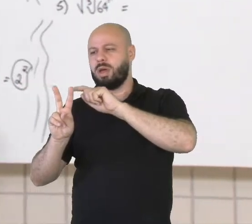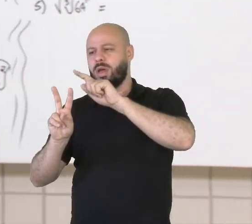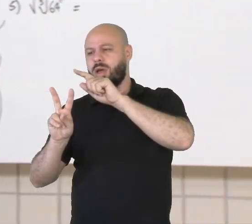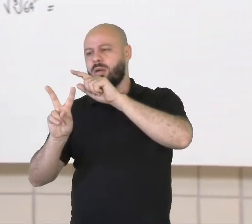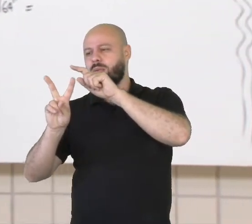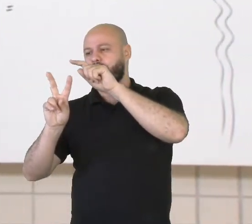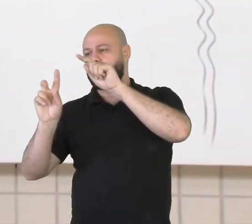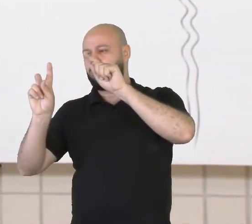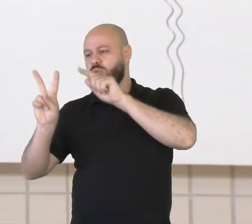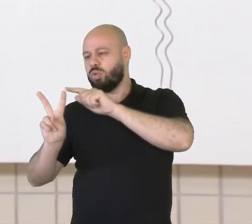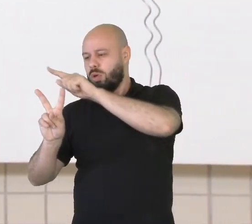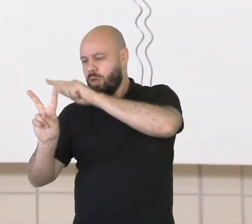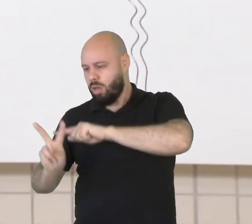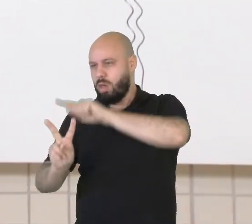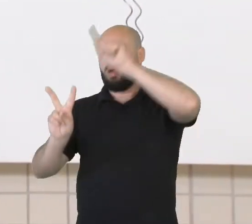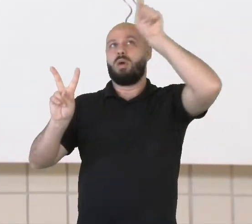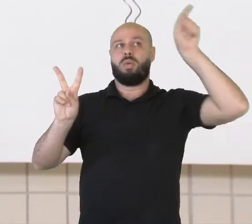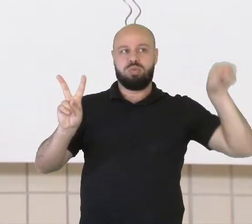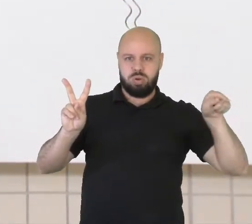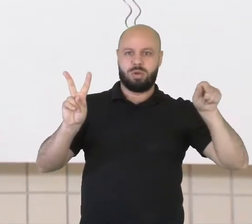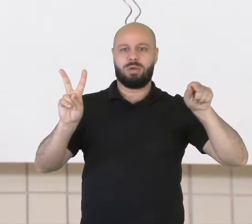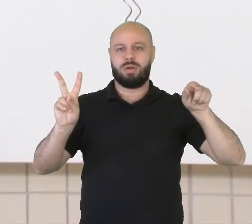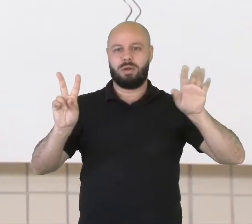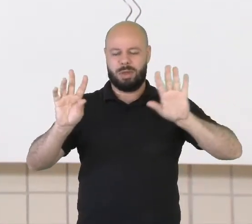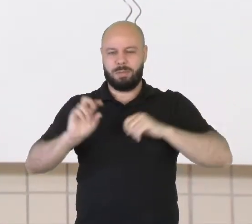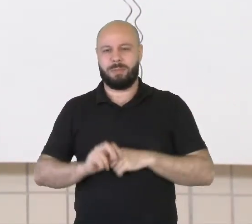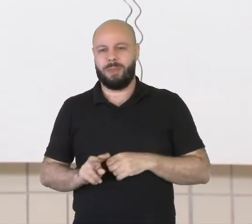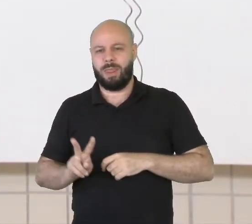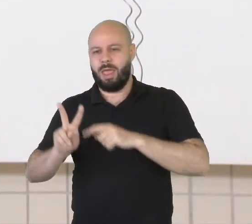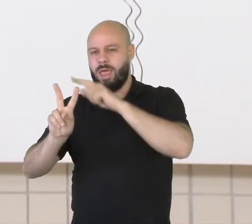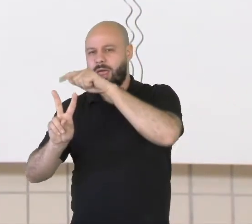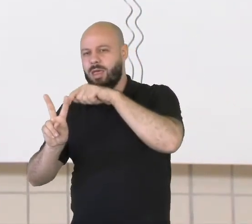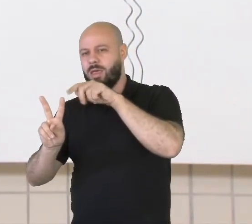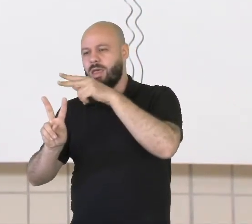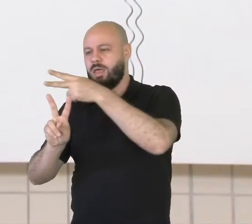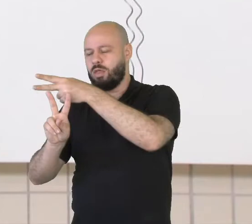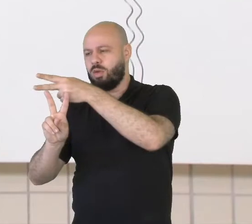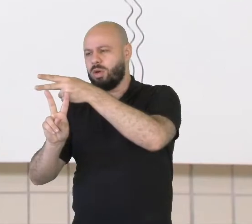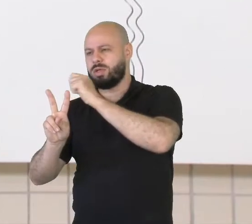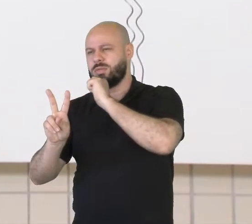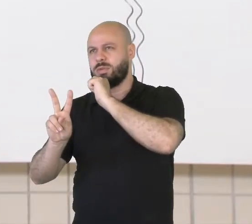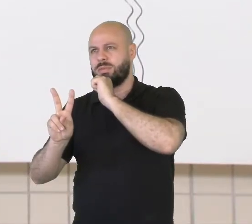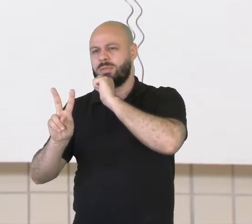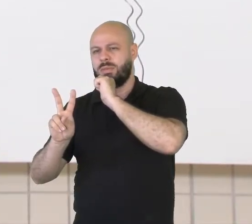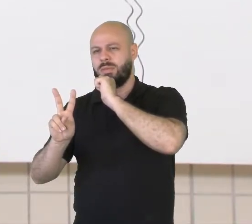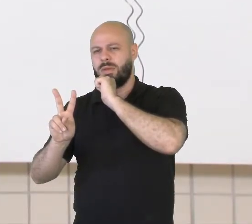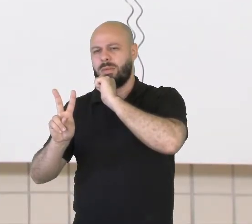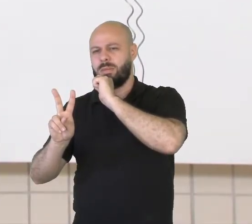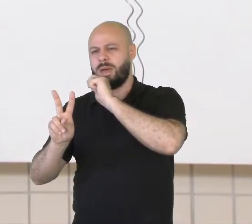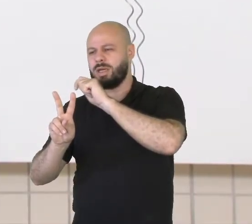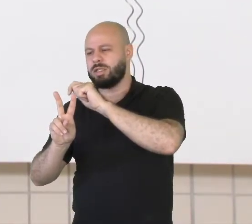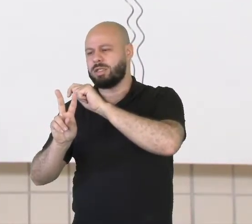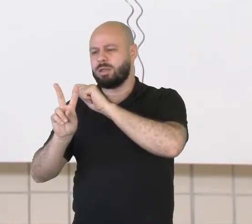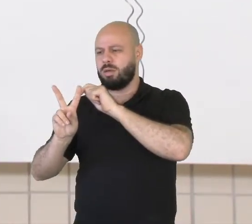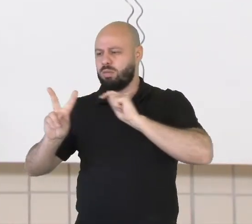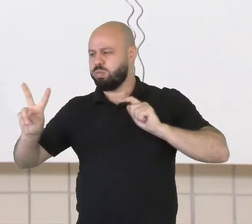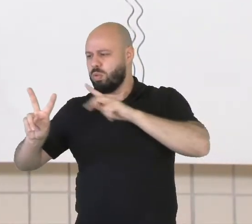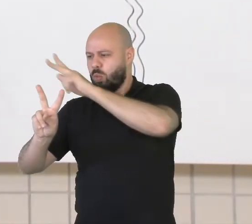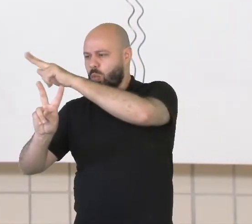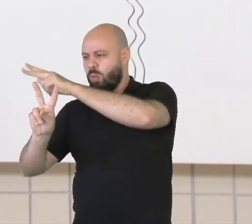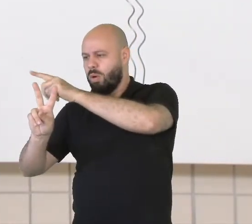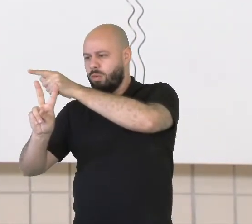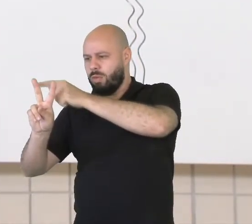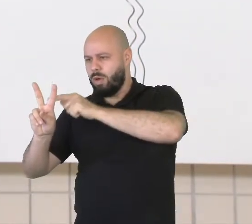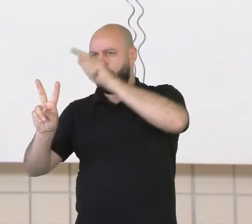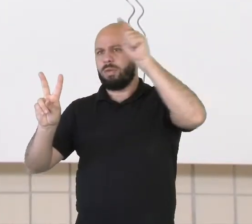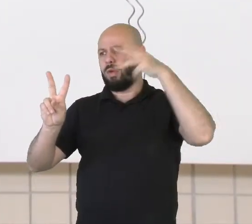aqui na prática. Eu tenho a raiz quadrada da raiz cúbica de 64. Bom, eu posso escrever isso aqui da